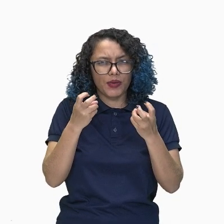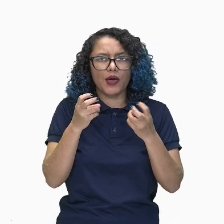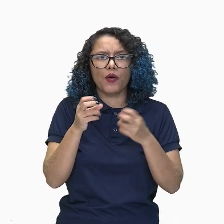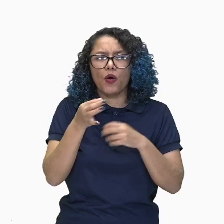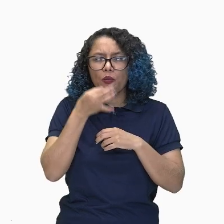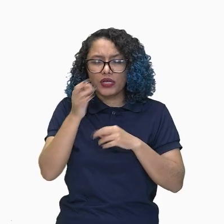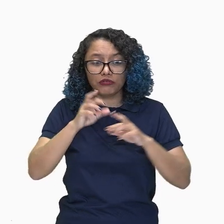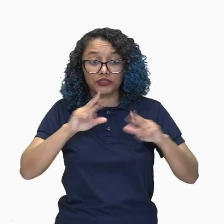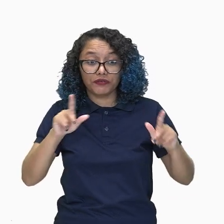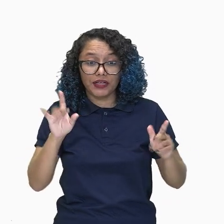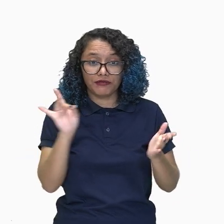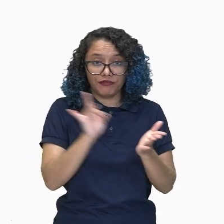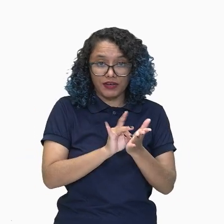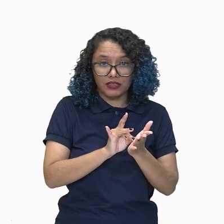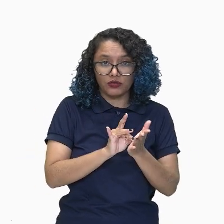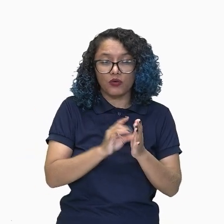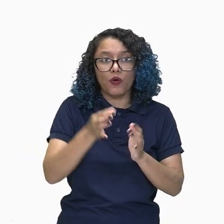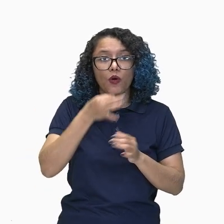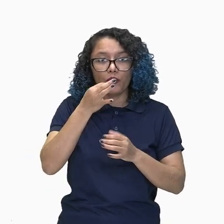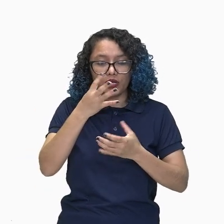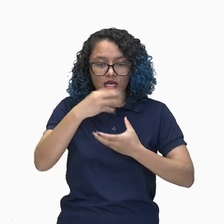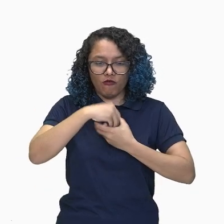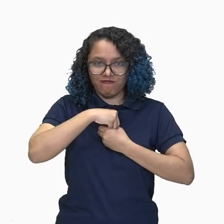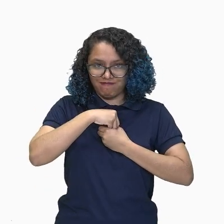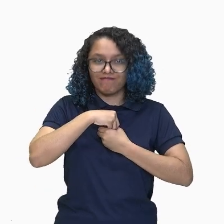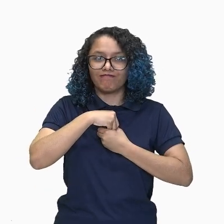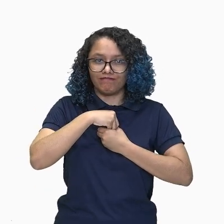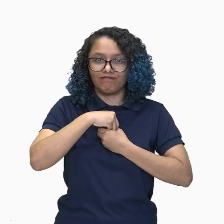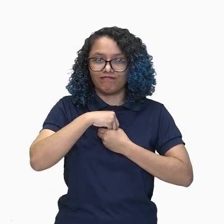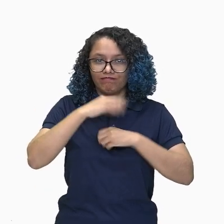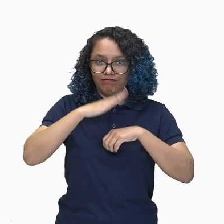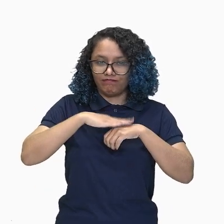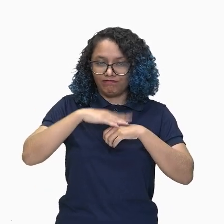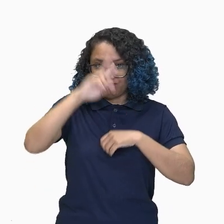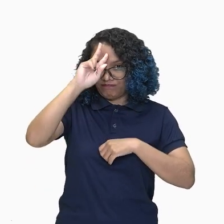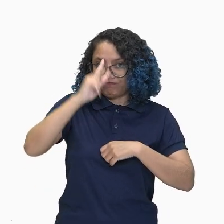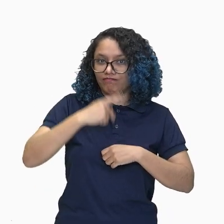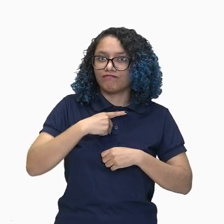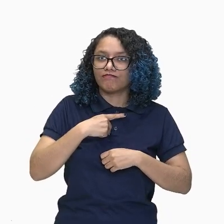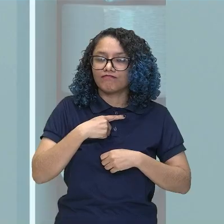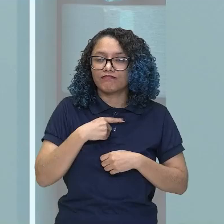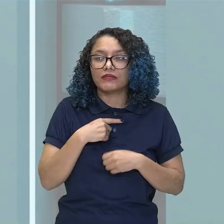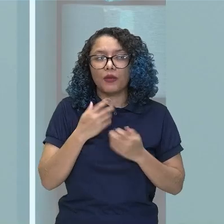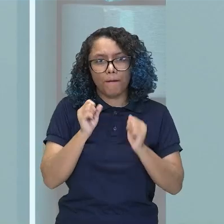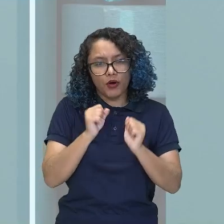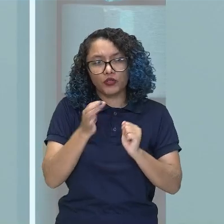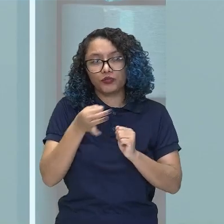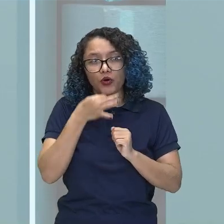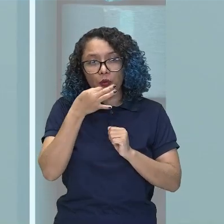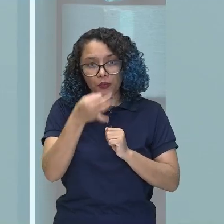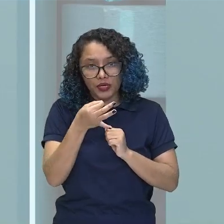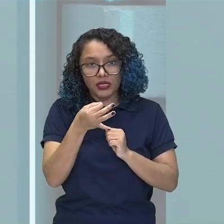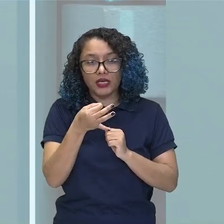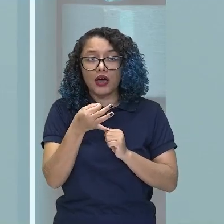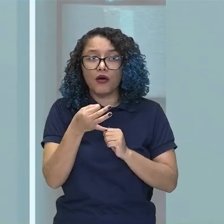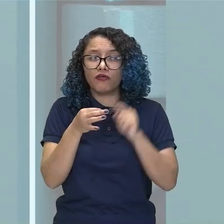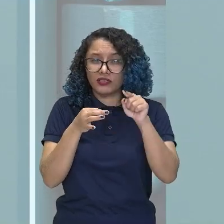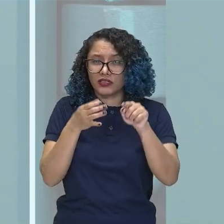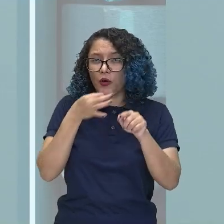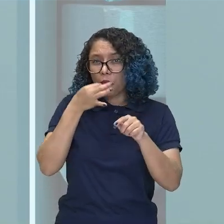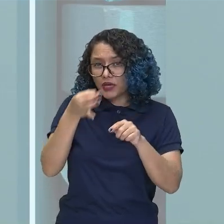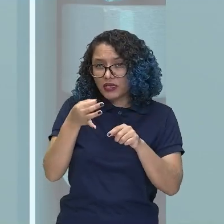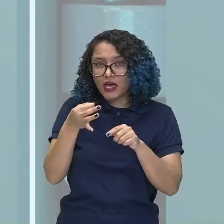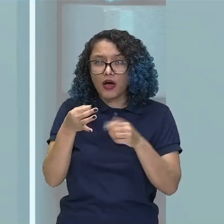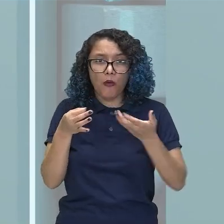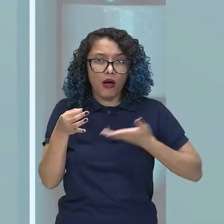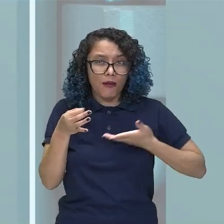é subjetiva, ok? Então você pode ter determinada opinião e o seu amigo pensar de forma